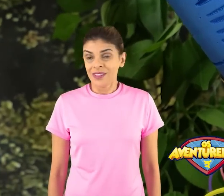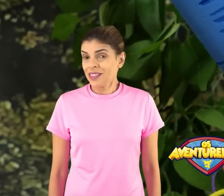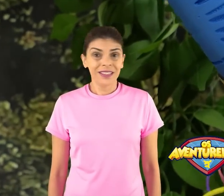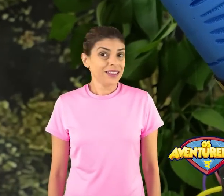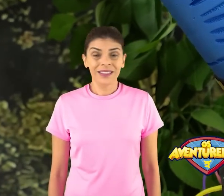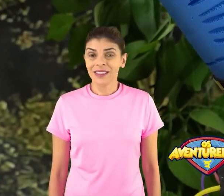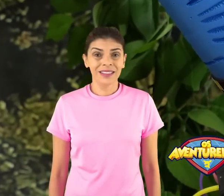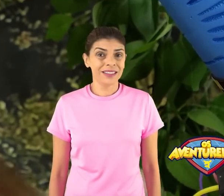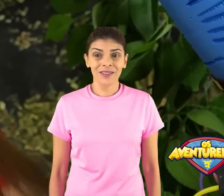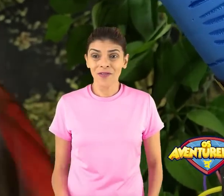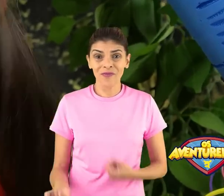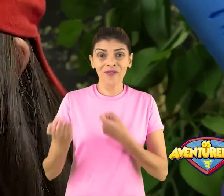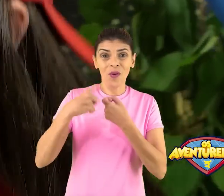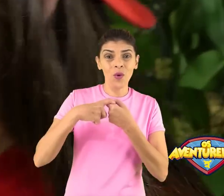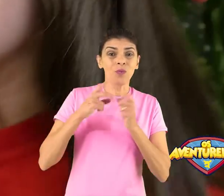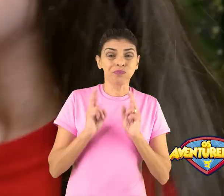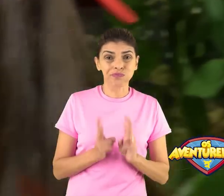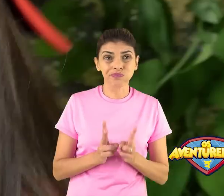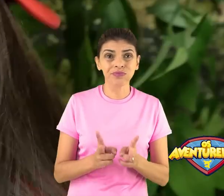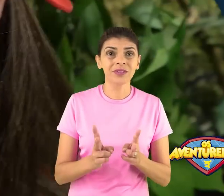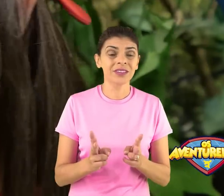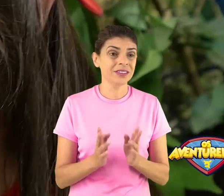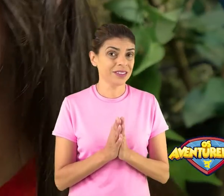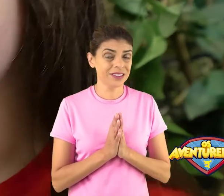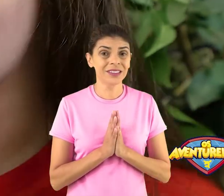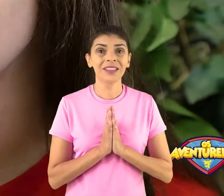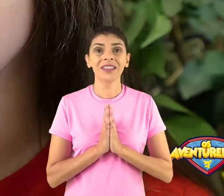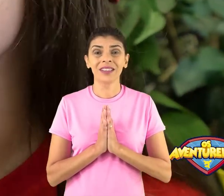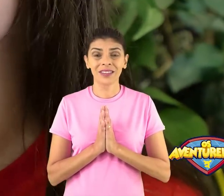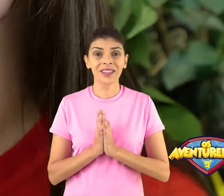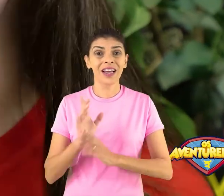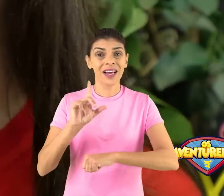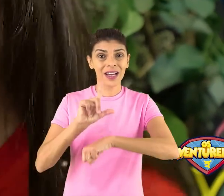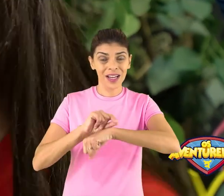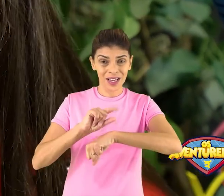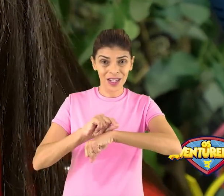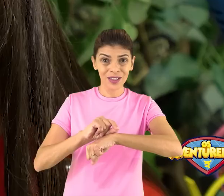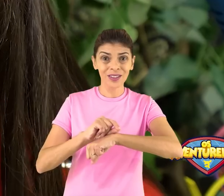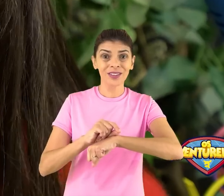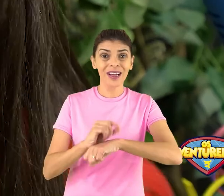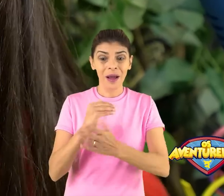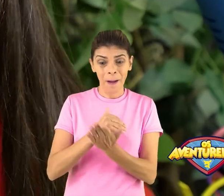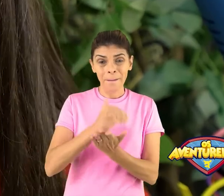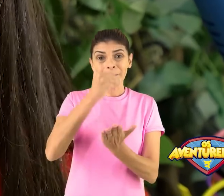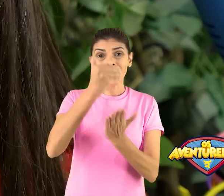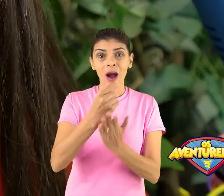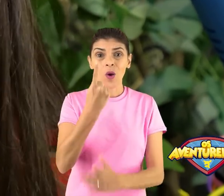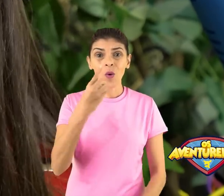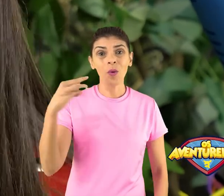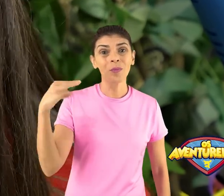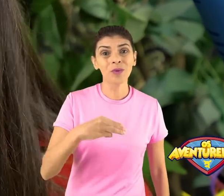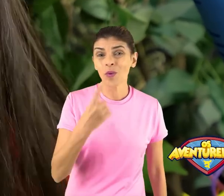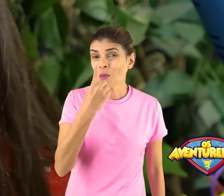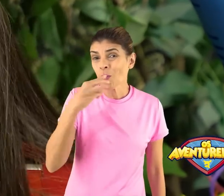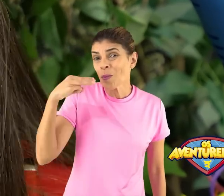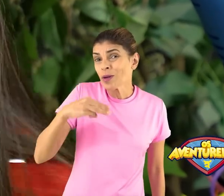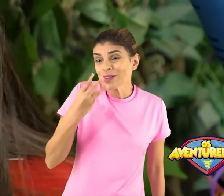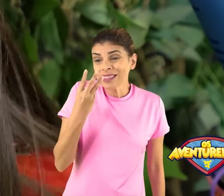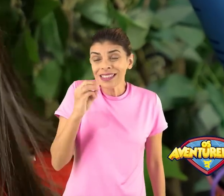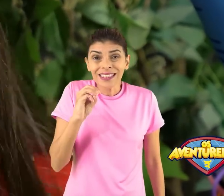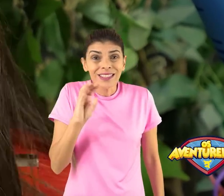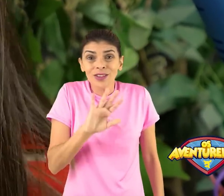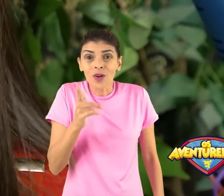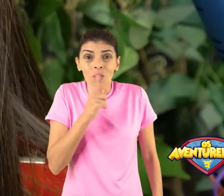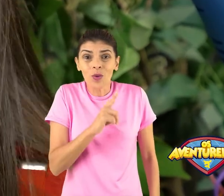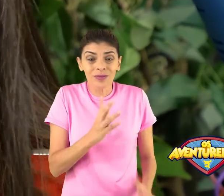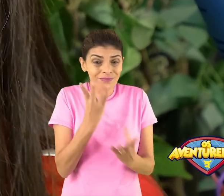Essa não Na verdade o relógio adiantou um minuto Agora só temos um minuto e trinta para